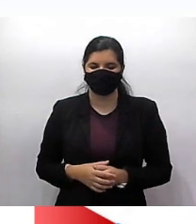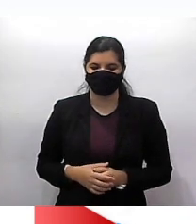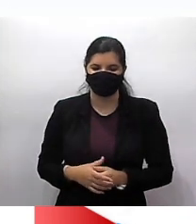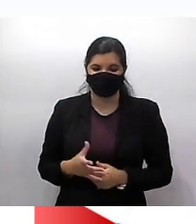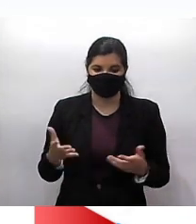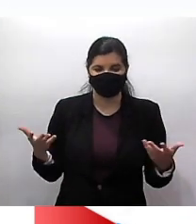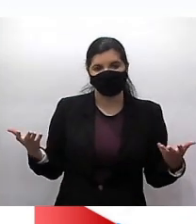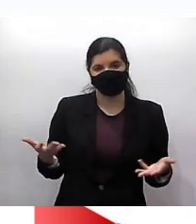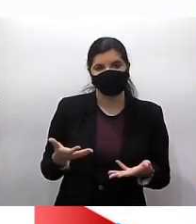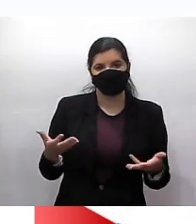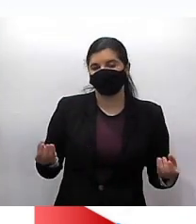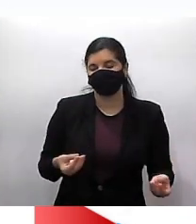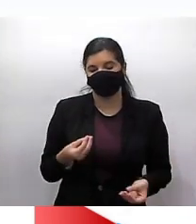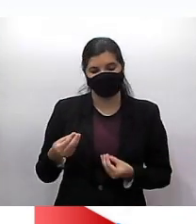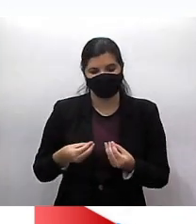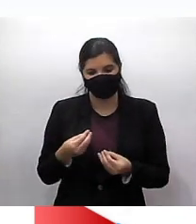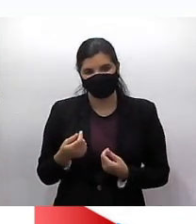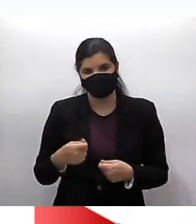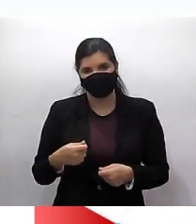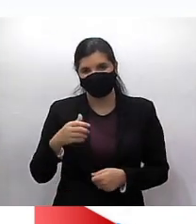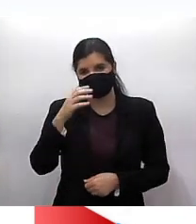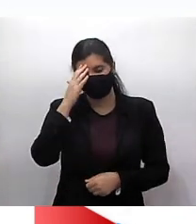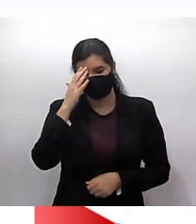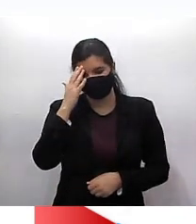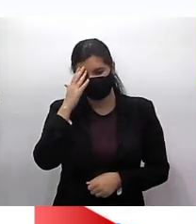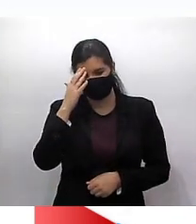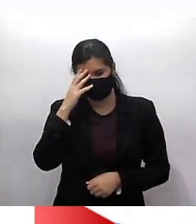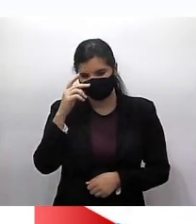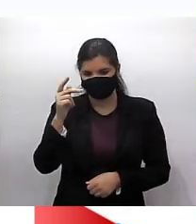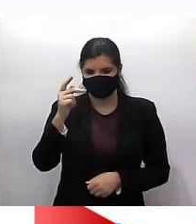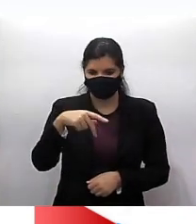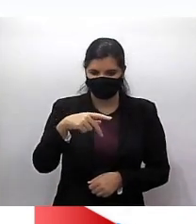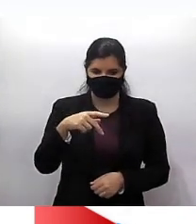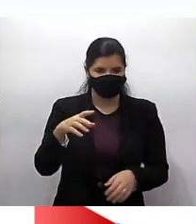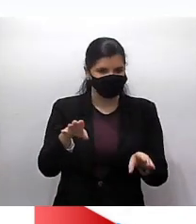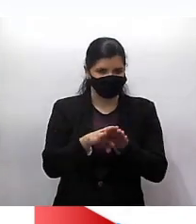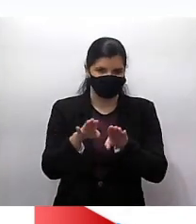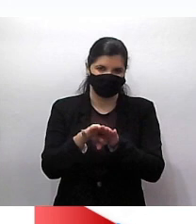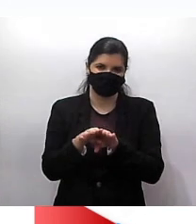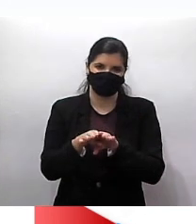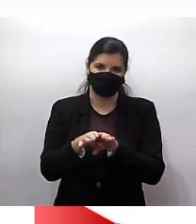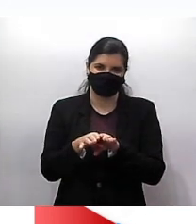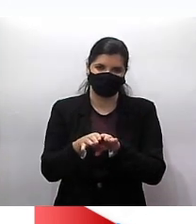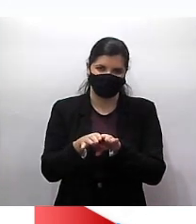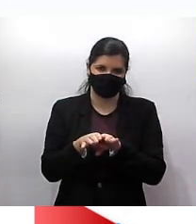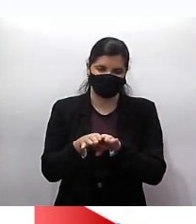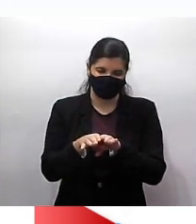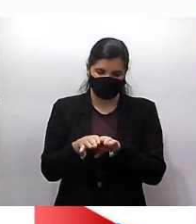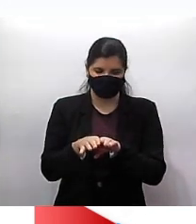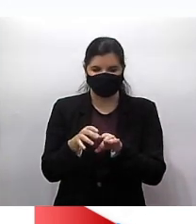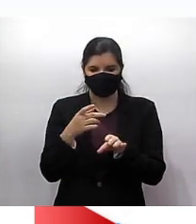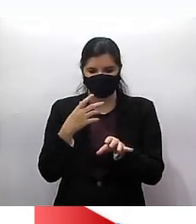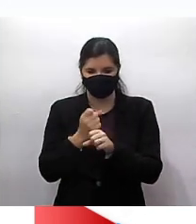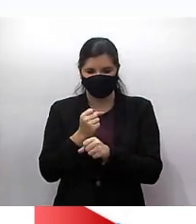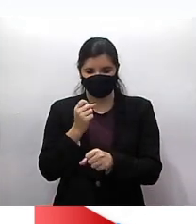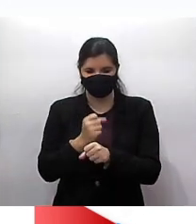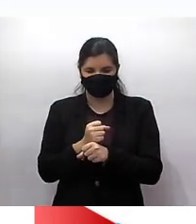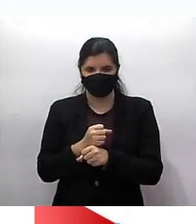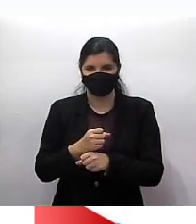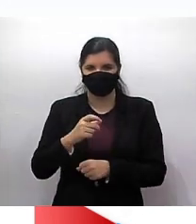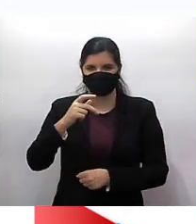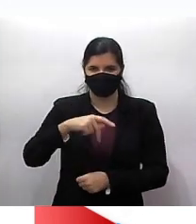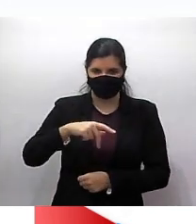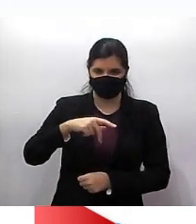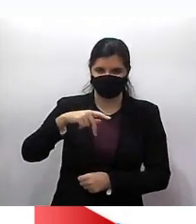Nesse caso, você precisa entender o seguinte, os perímetros são iguais, são perímetros, tá? Eu calculando o perímetro